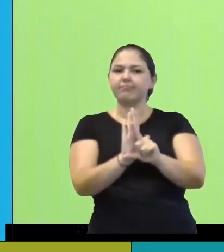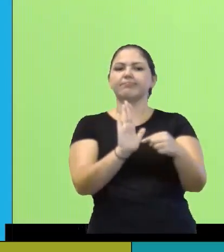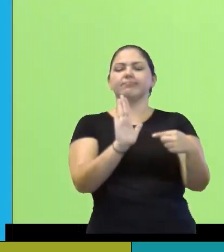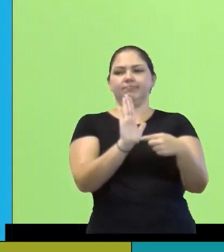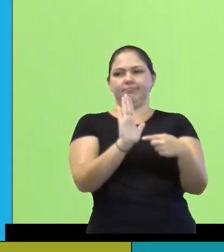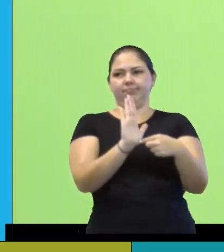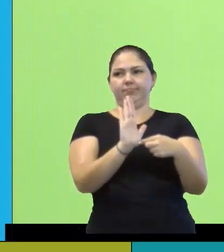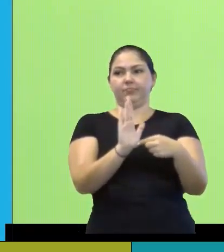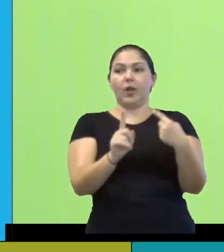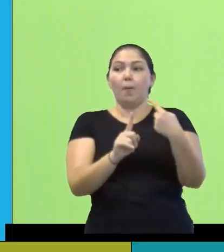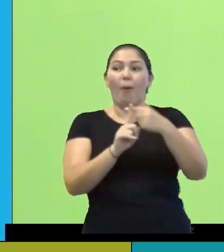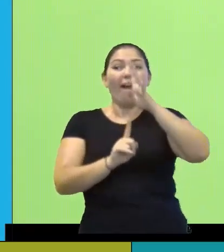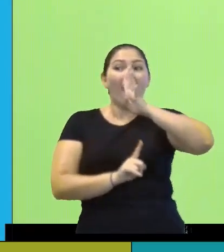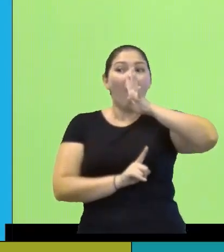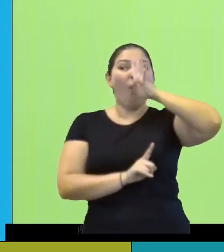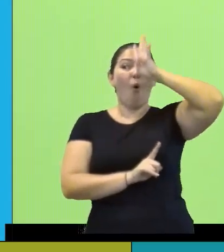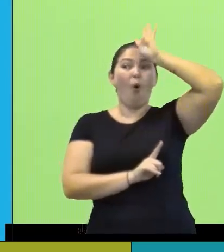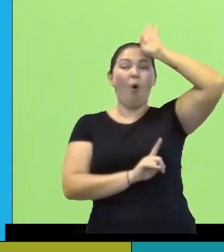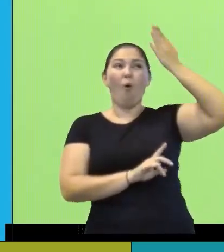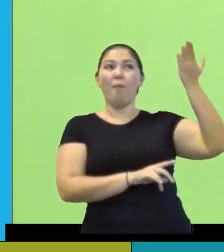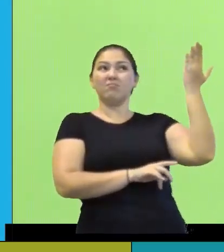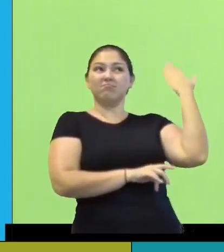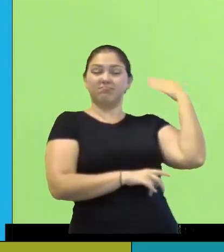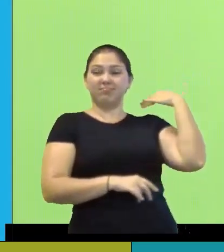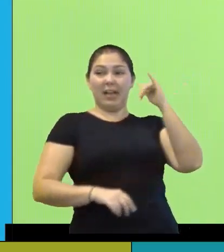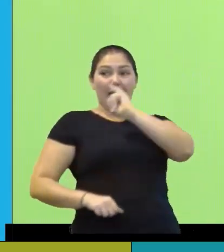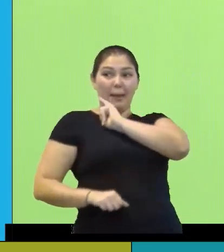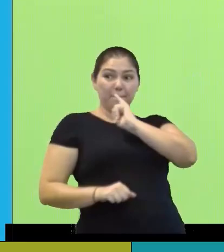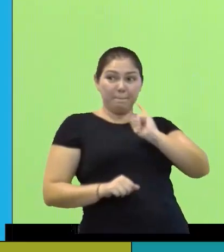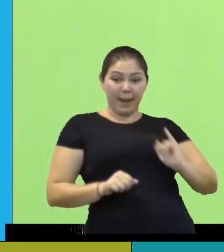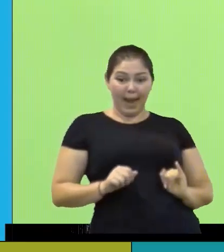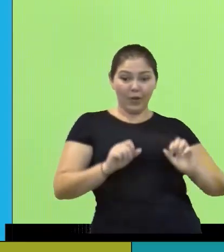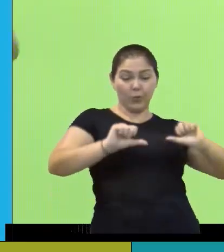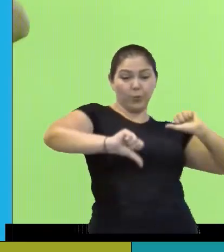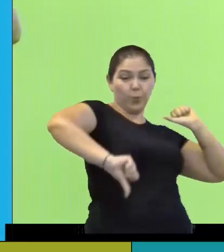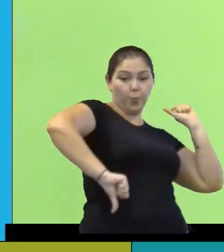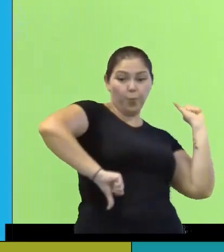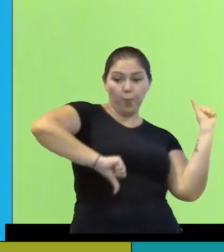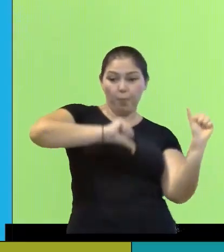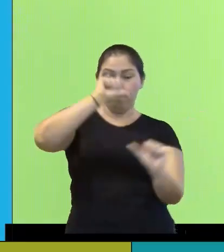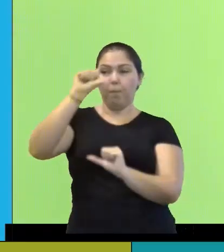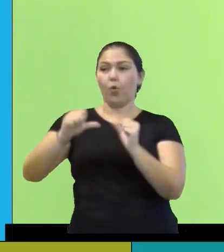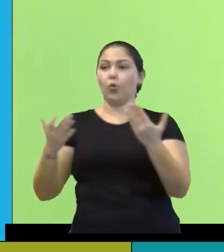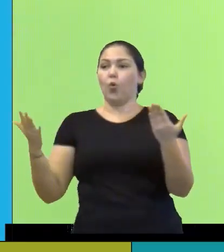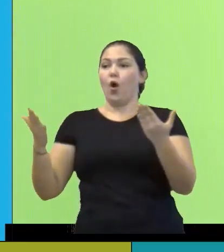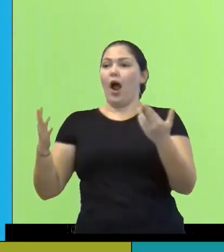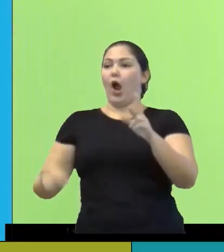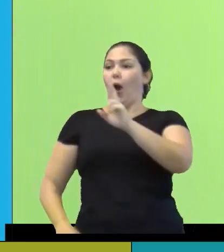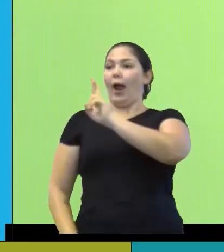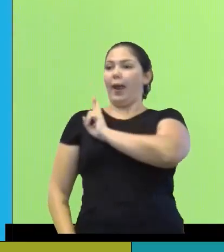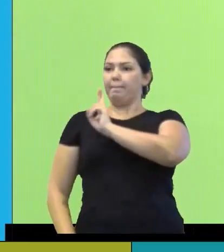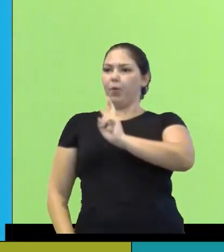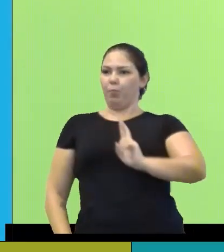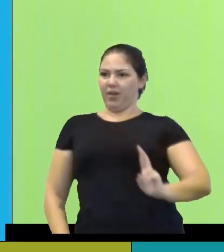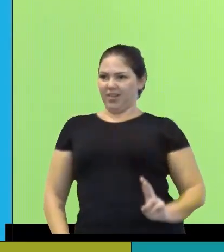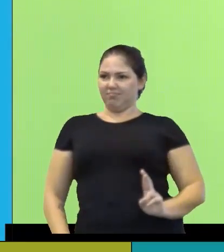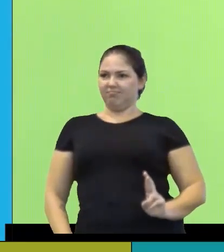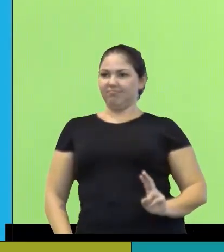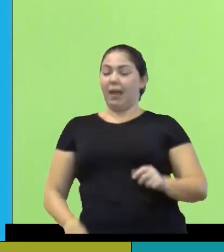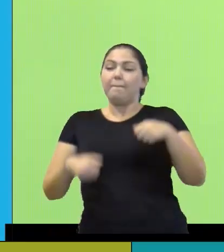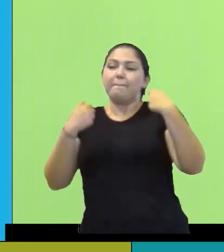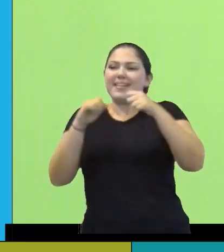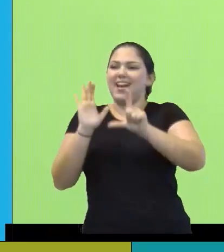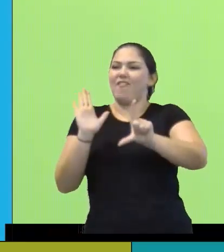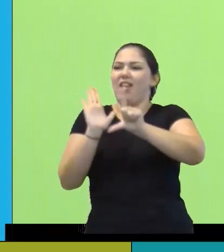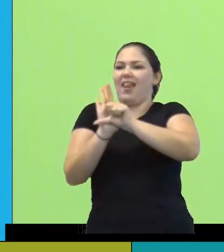Livio foi um dos mais importantes legisladores que Roma conheceu. O que isso quer dizer? Isso